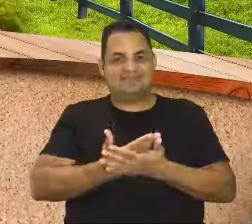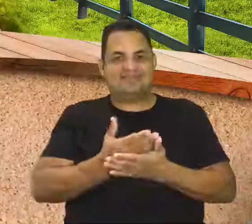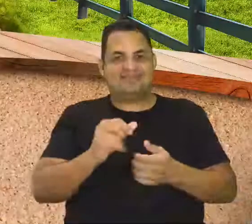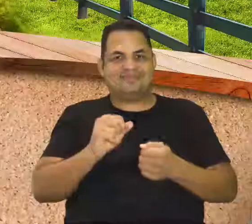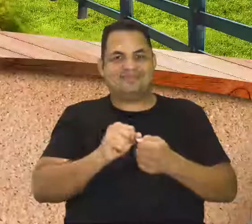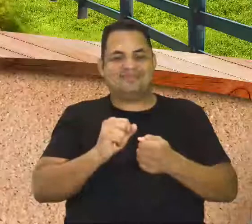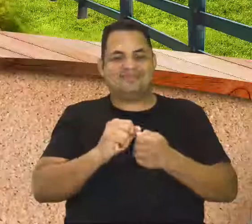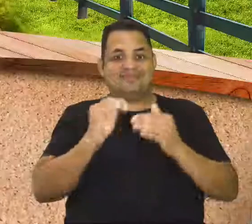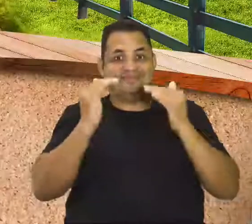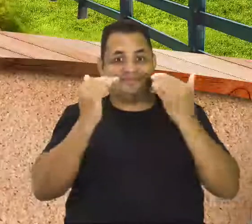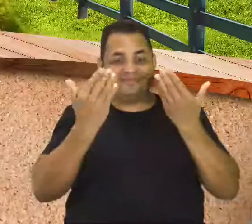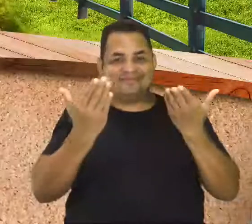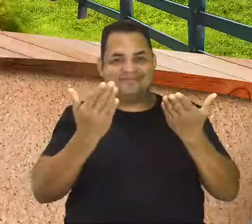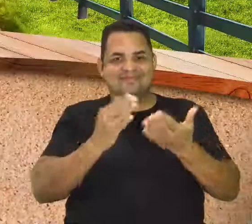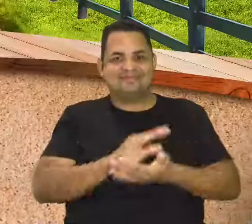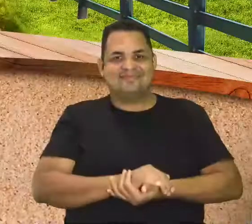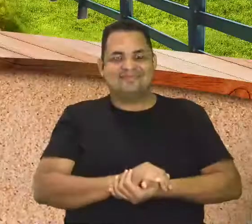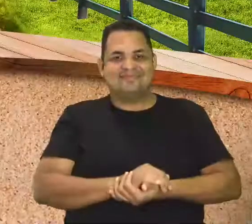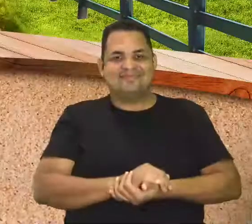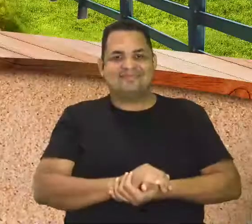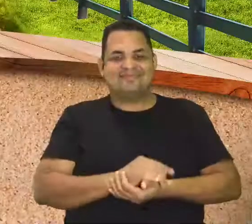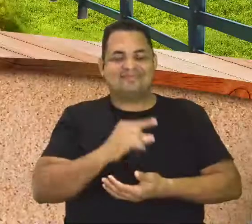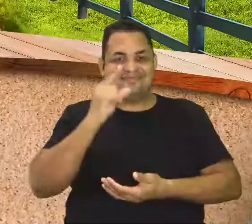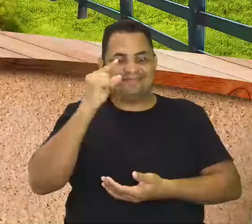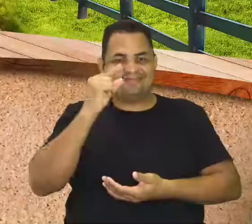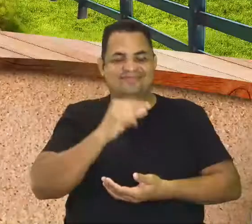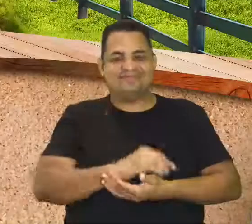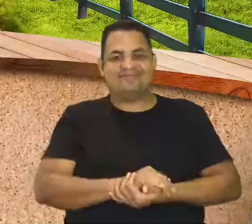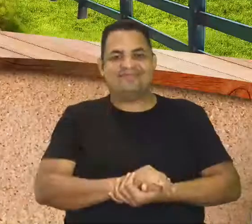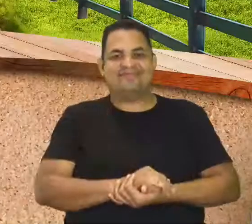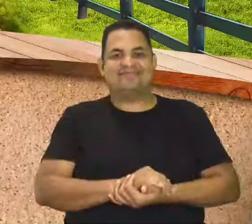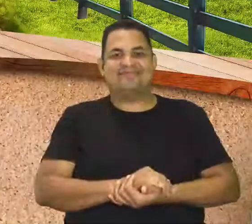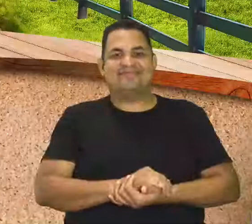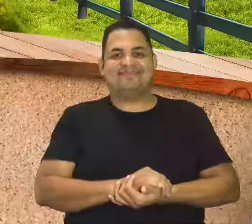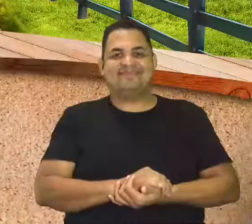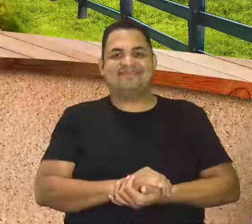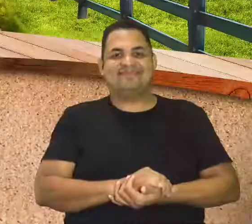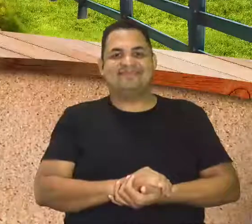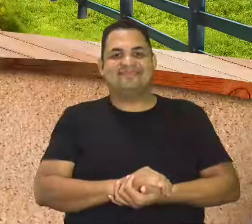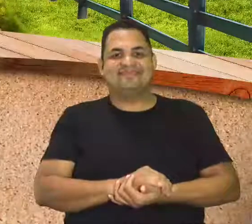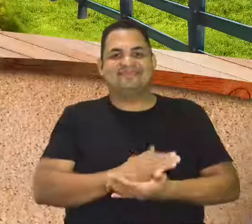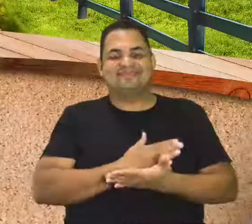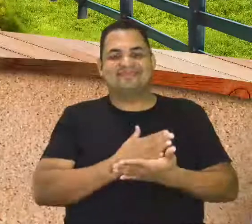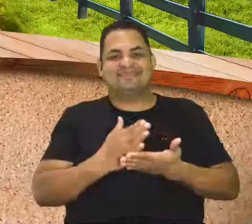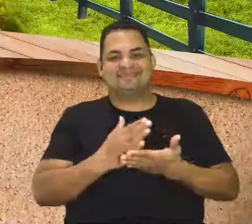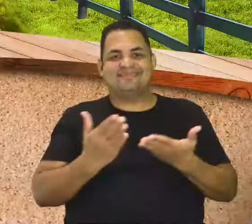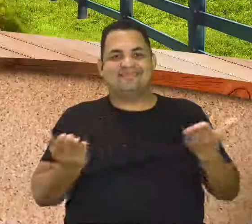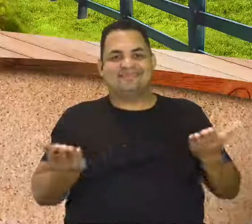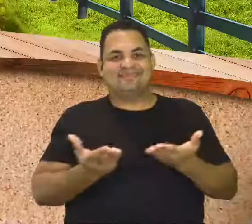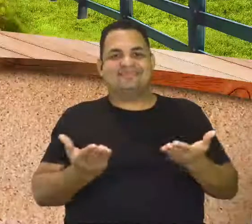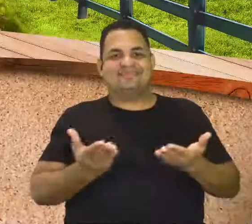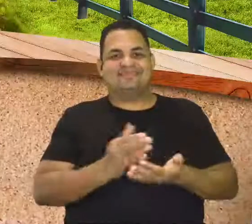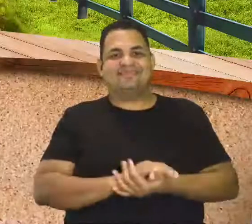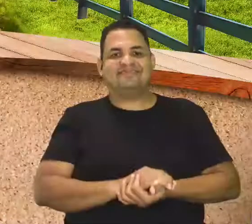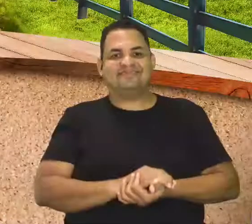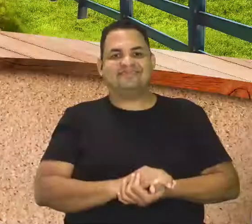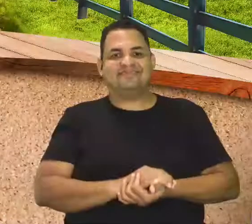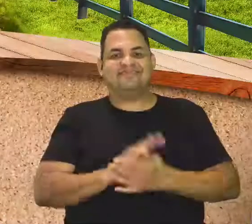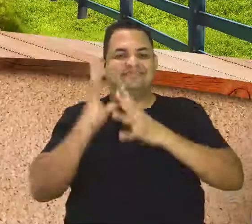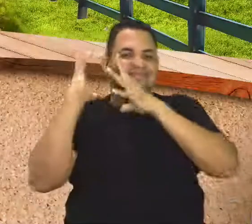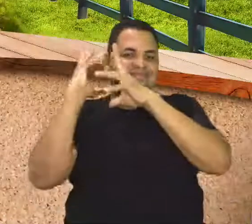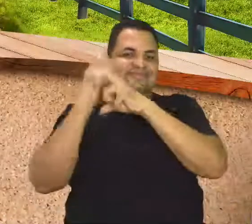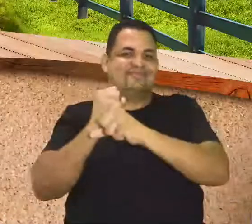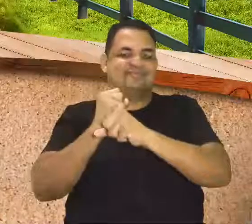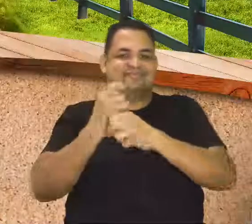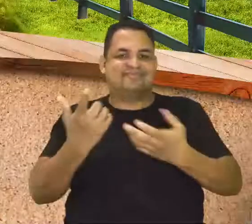eles ficarem paradinhos, só piscando? Então a gente vai começar agora, essa